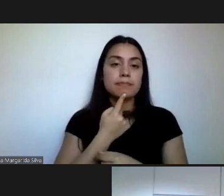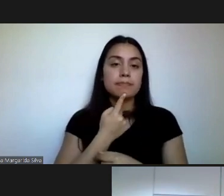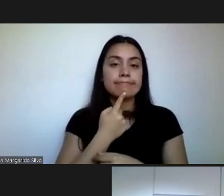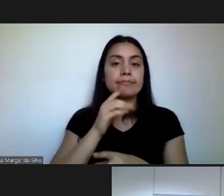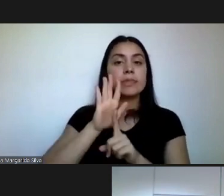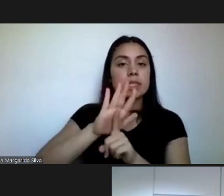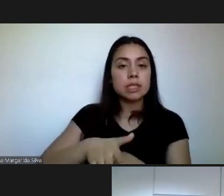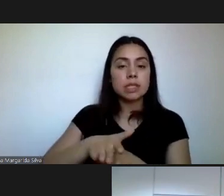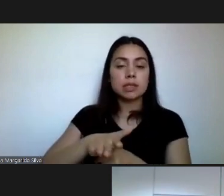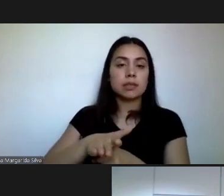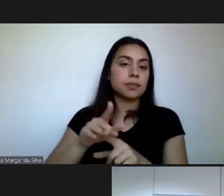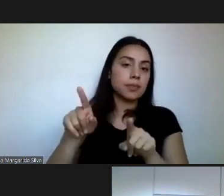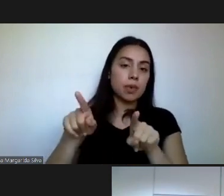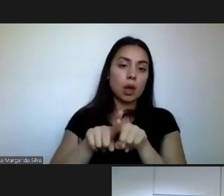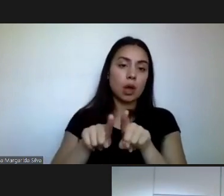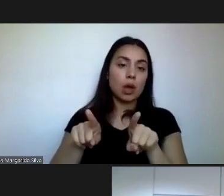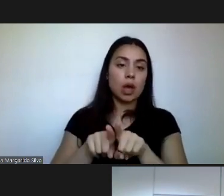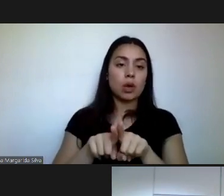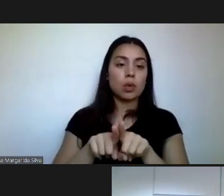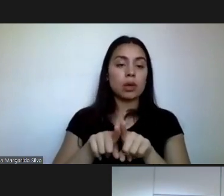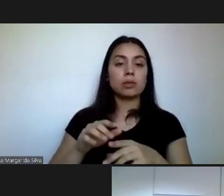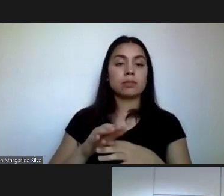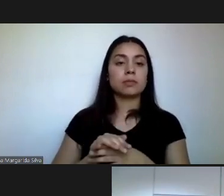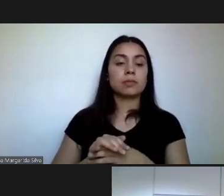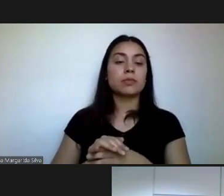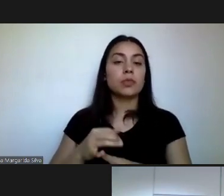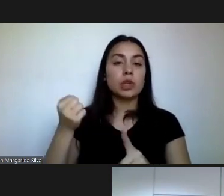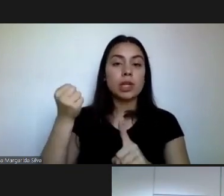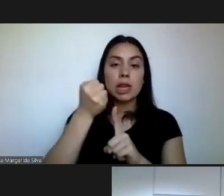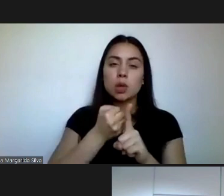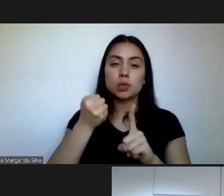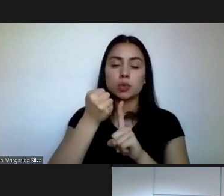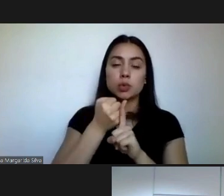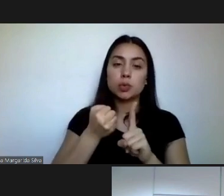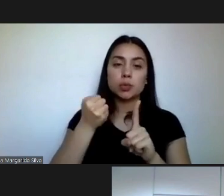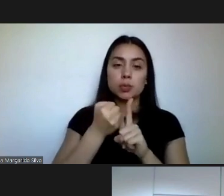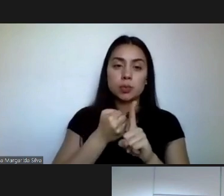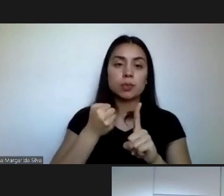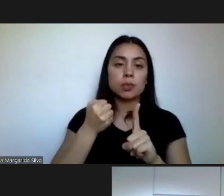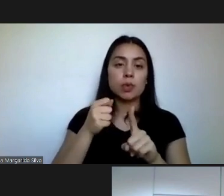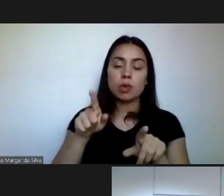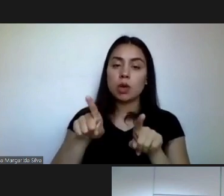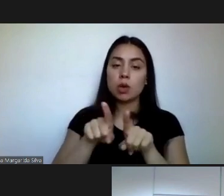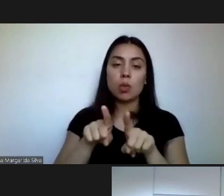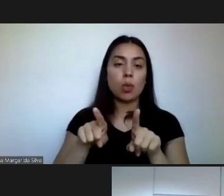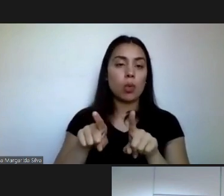semelhanças em termos do trabalho ainda a fazer e desta necessidade de